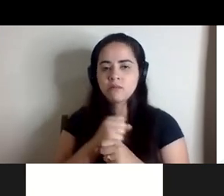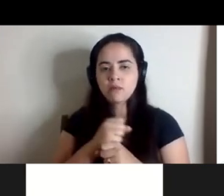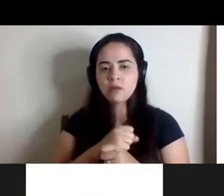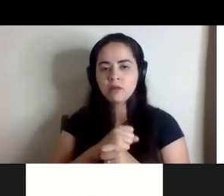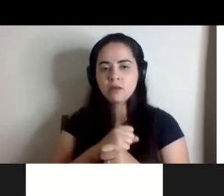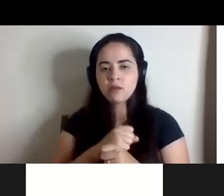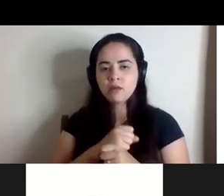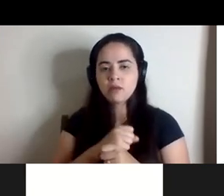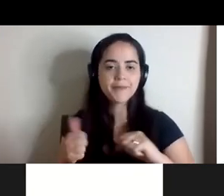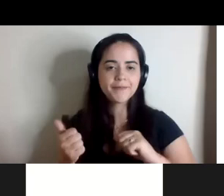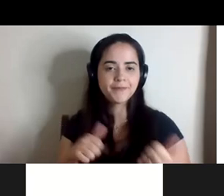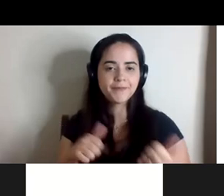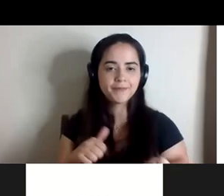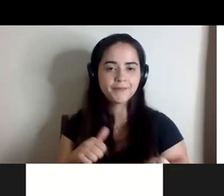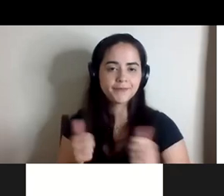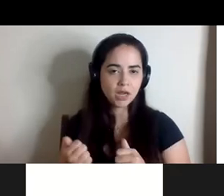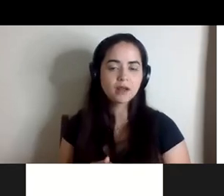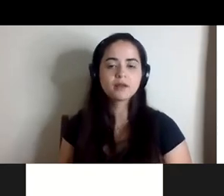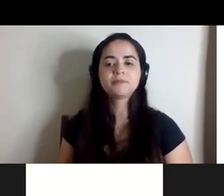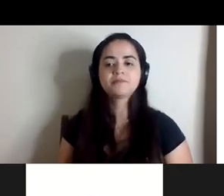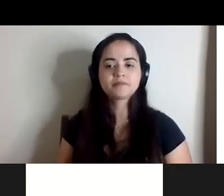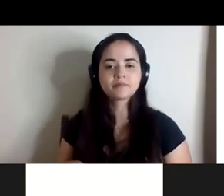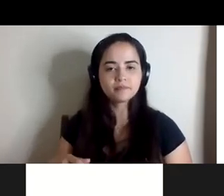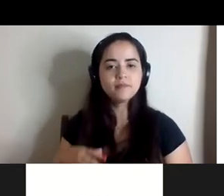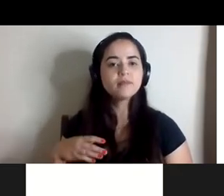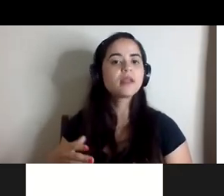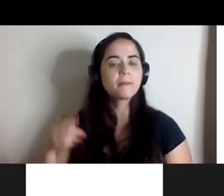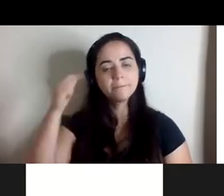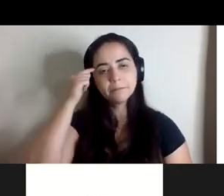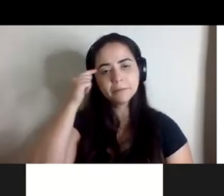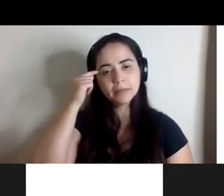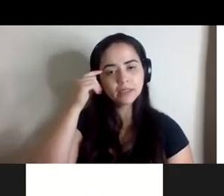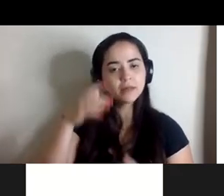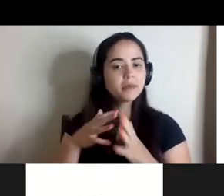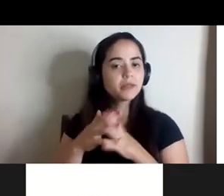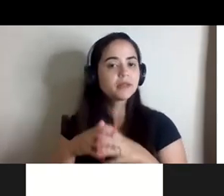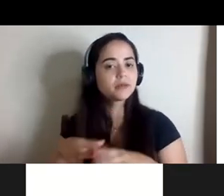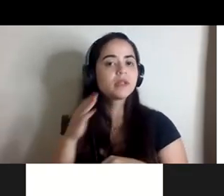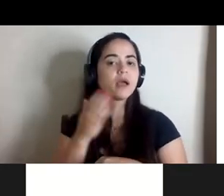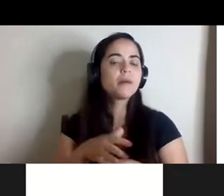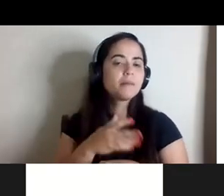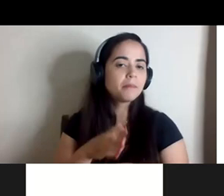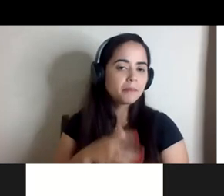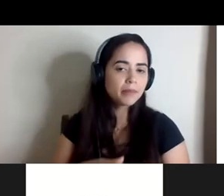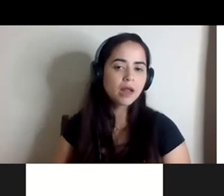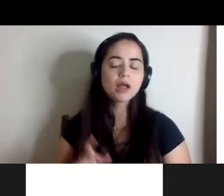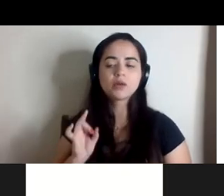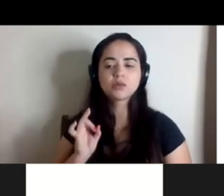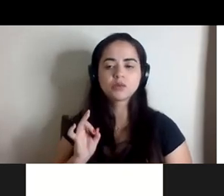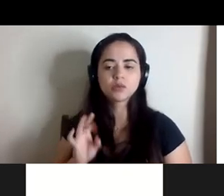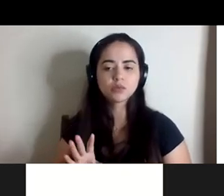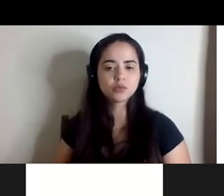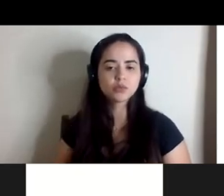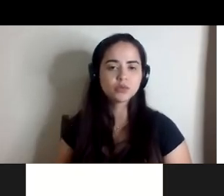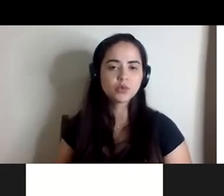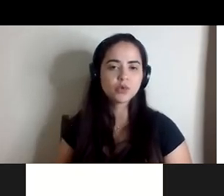primeiro quadrilheiro vai ser, né, enfim, eu acho que as suas contribuições, Rodrigo, seu pensamento, né, a sua prática, sobretudo, não só,